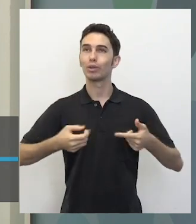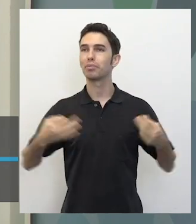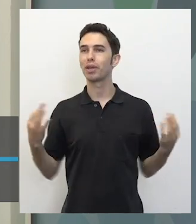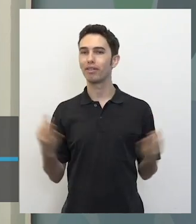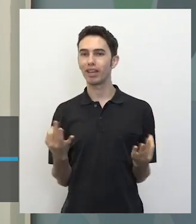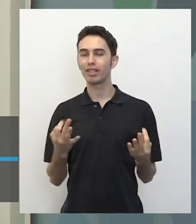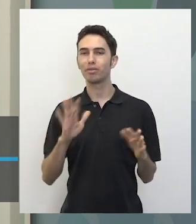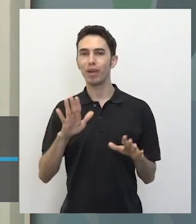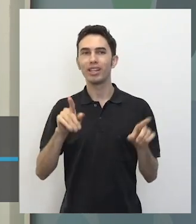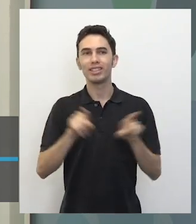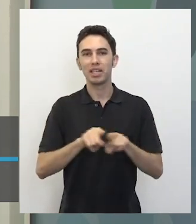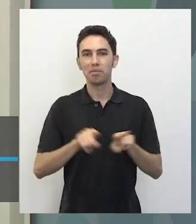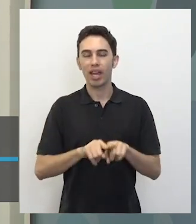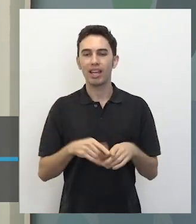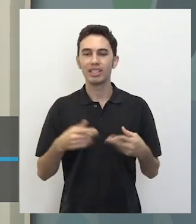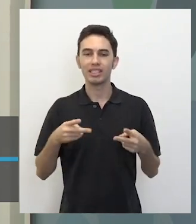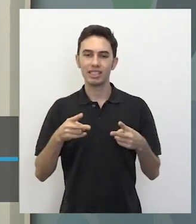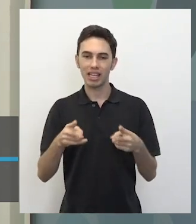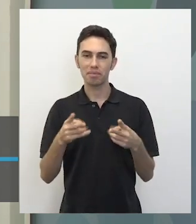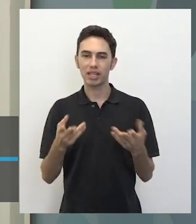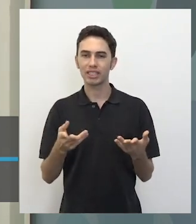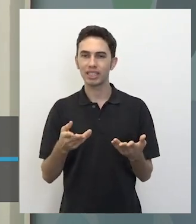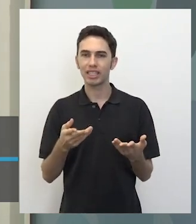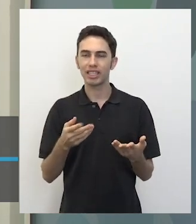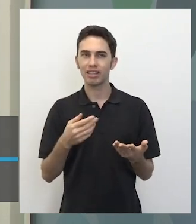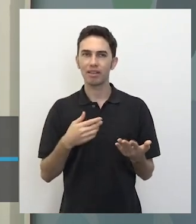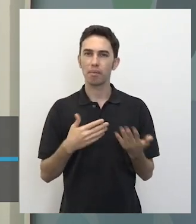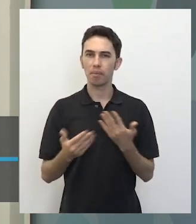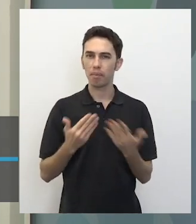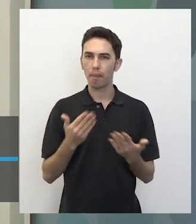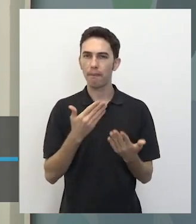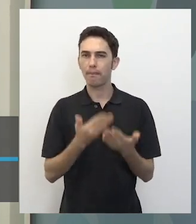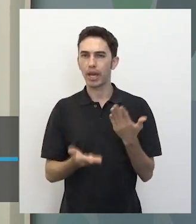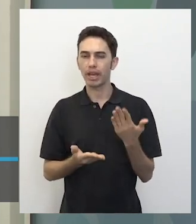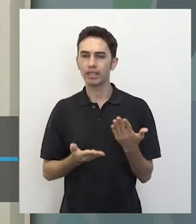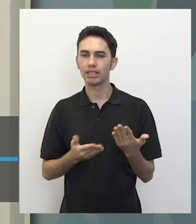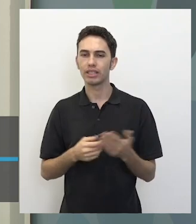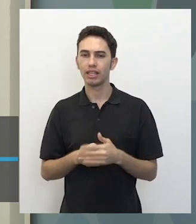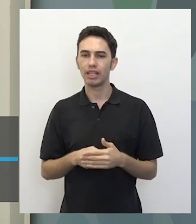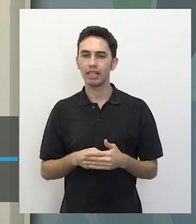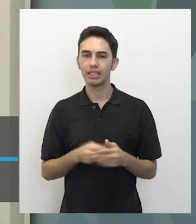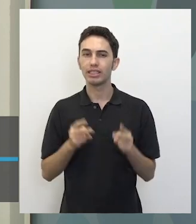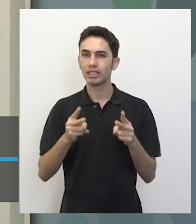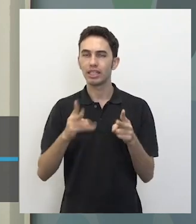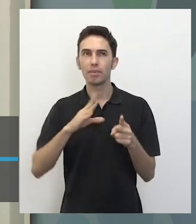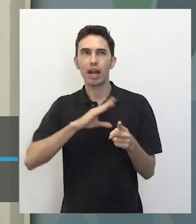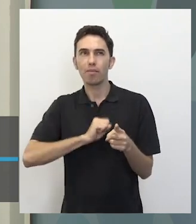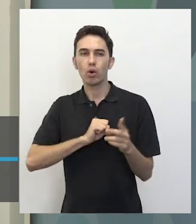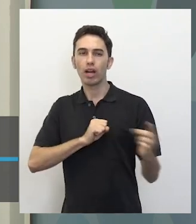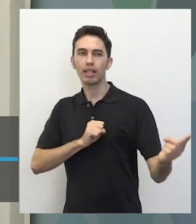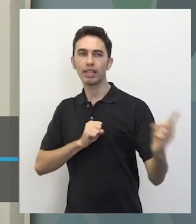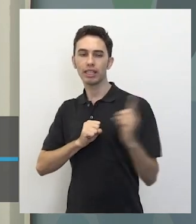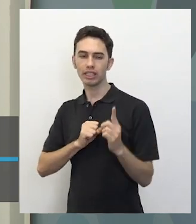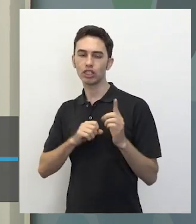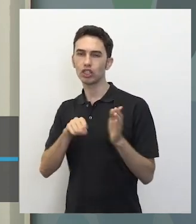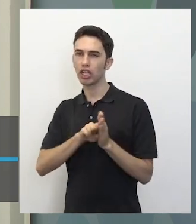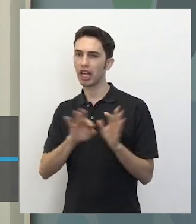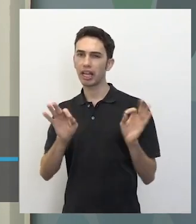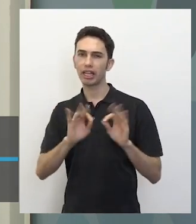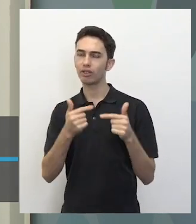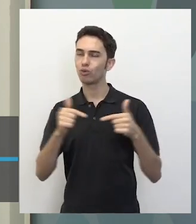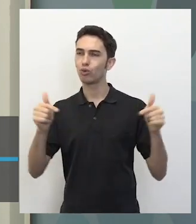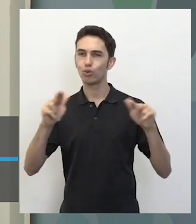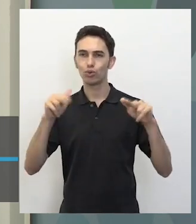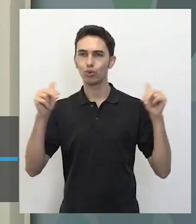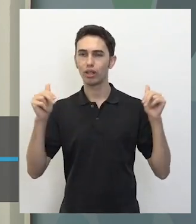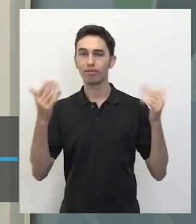mas ao mesmo tempo eu acabo ficando sem. Você entende isso do romântico? É estar sempre amando alguém que nunca chega. Vamos ficar por aqui, que já